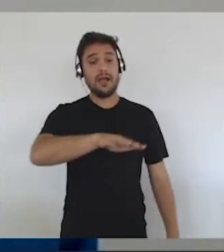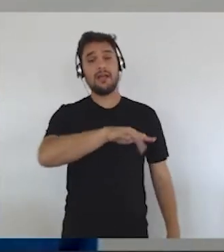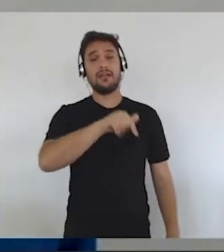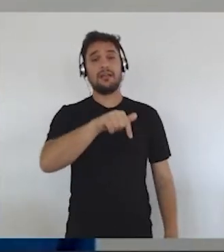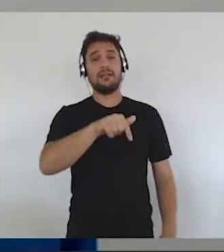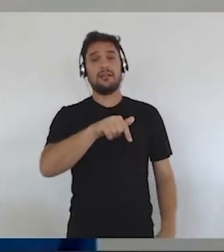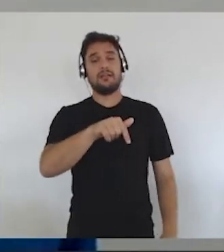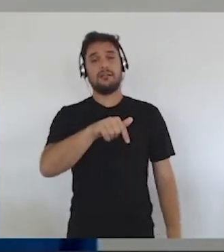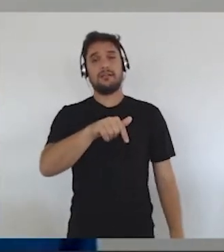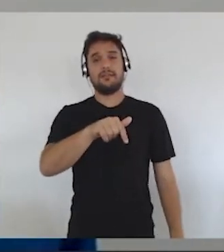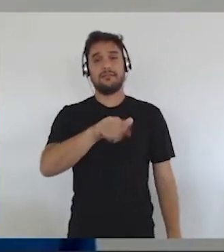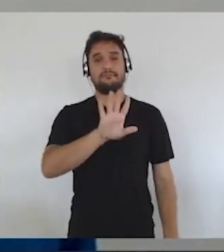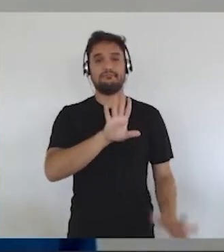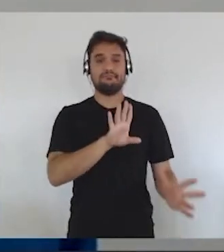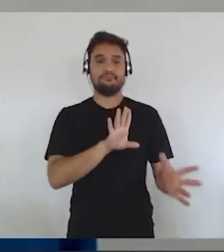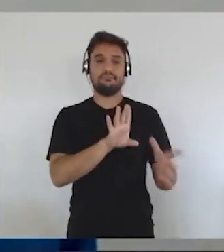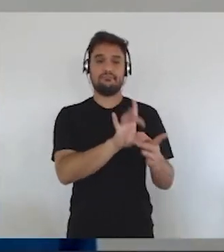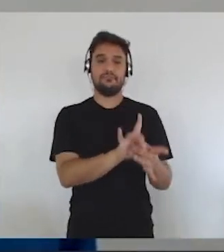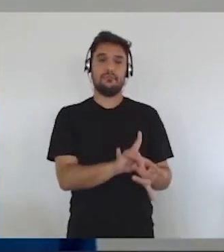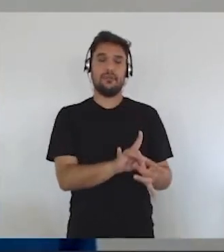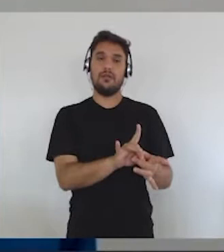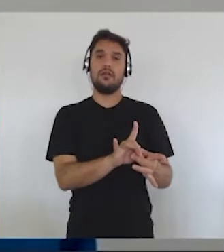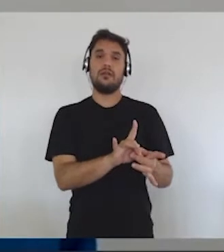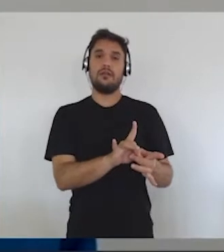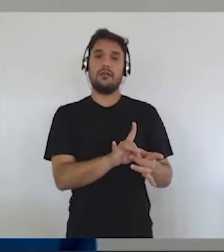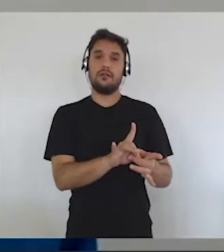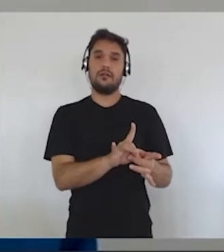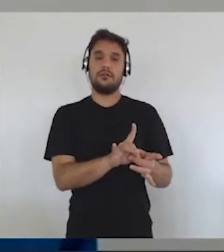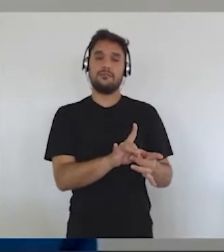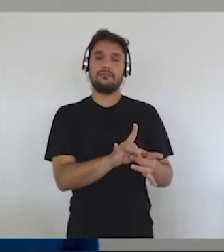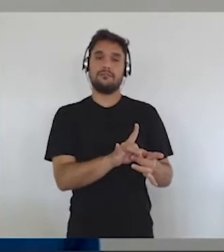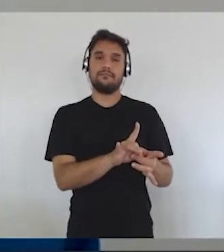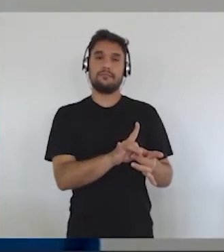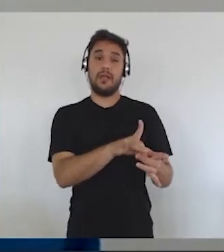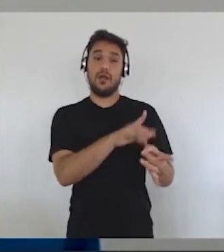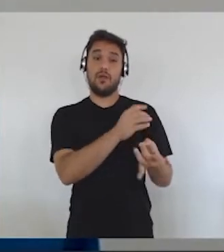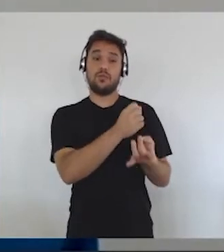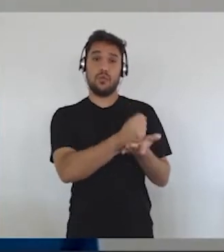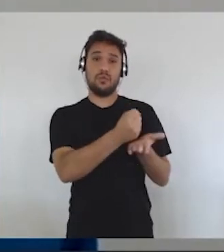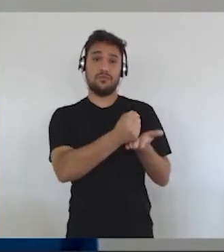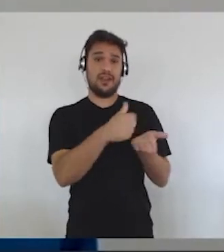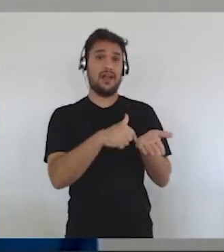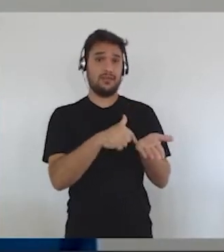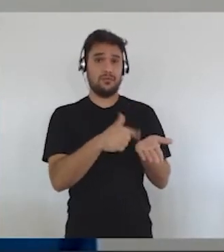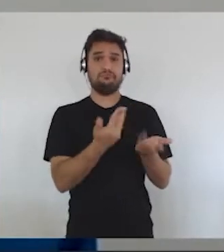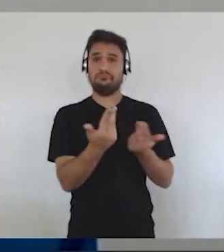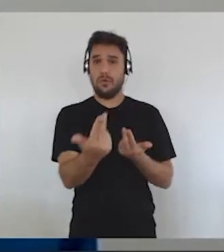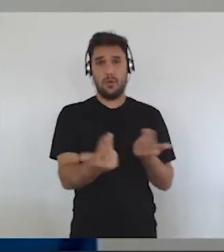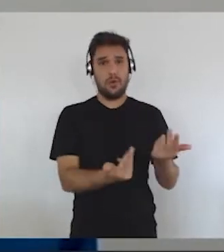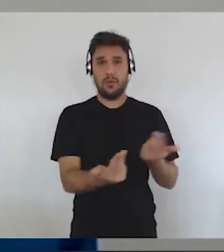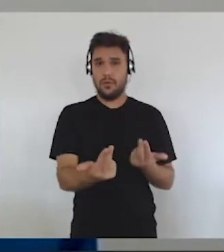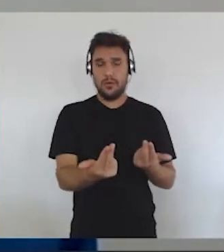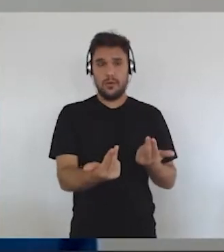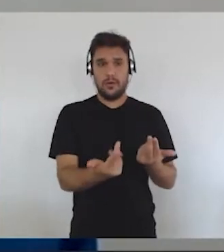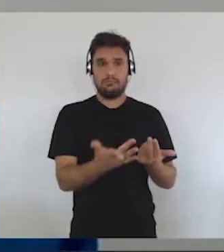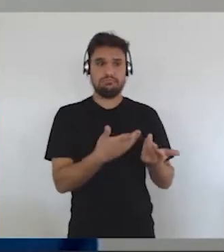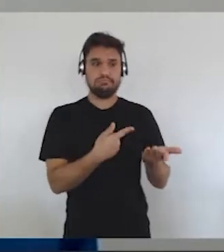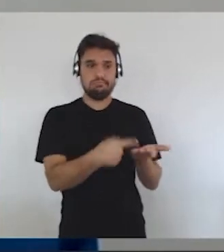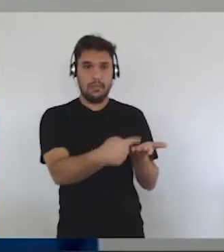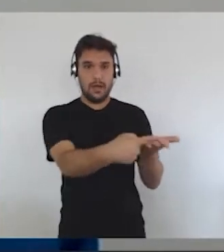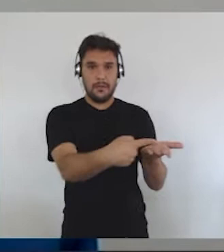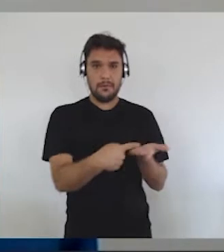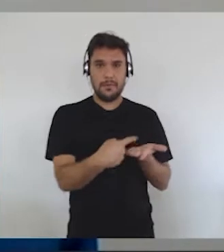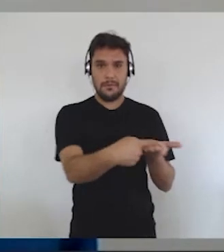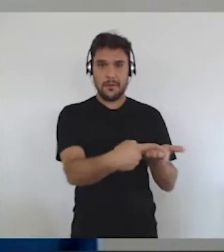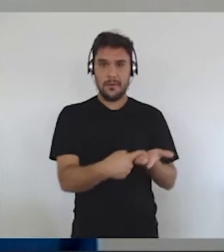relações vinculadas aos contratos, da mesma forma, quer dizer, negociações